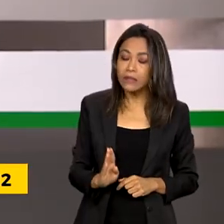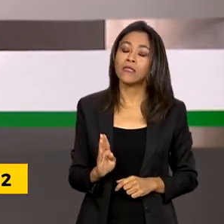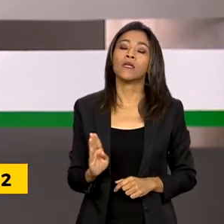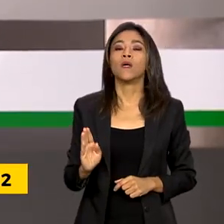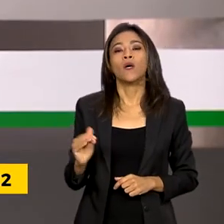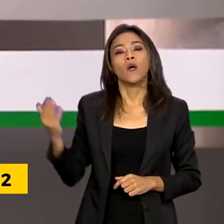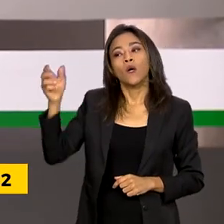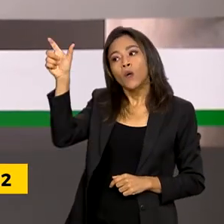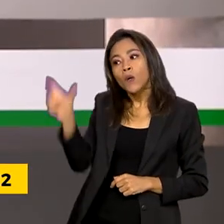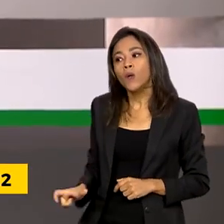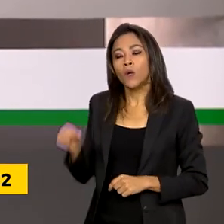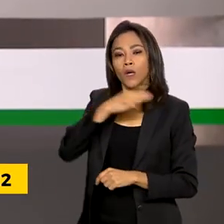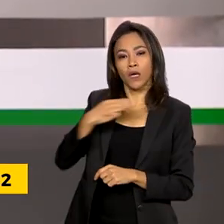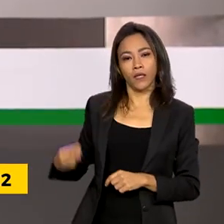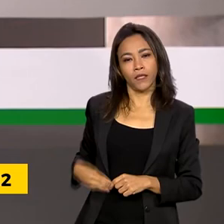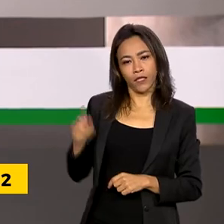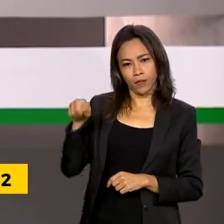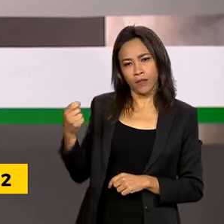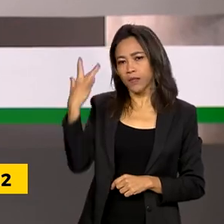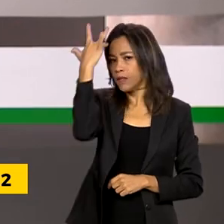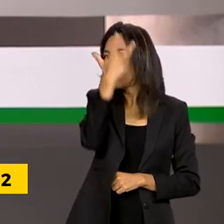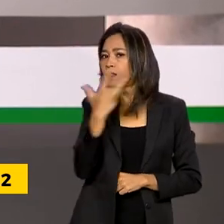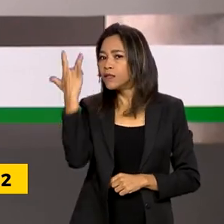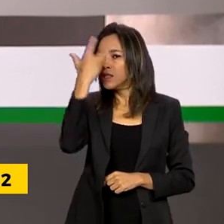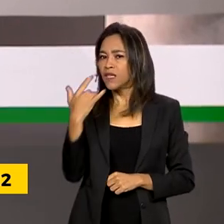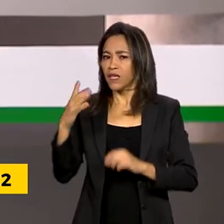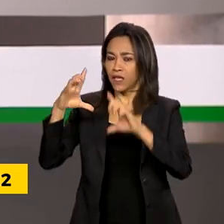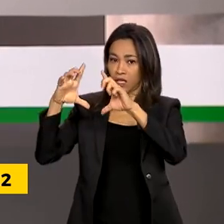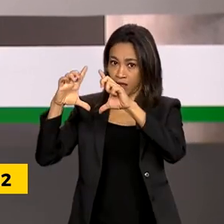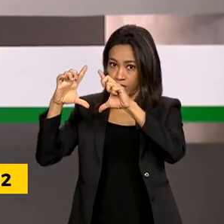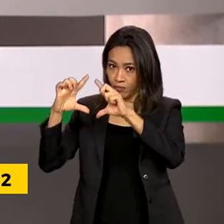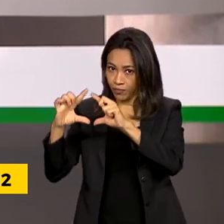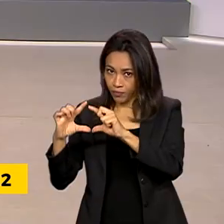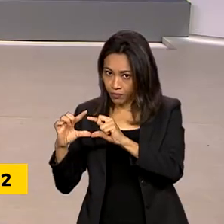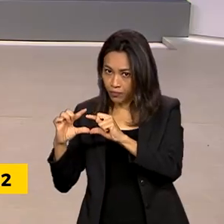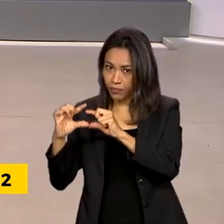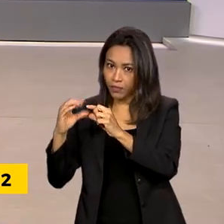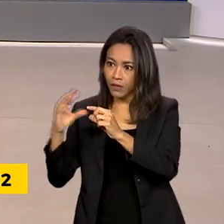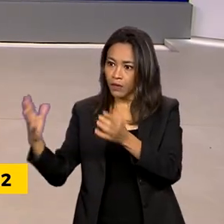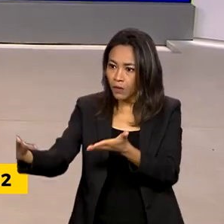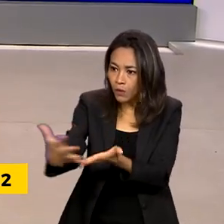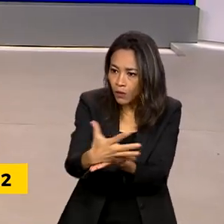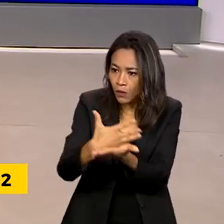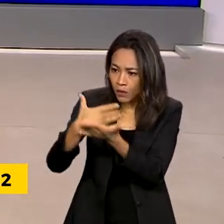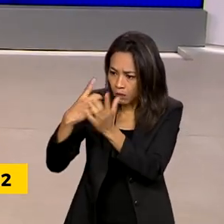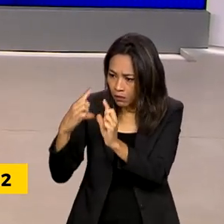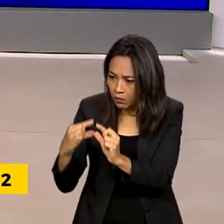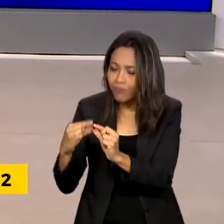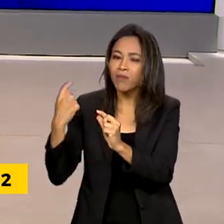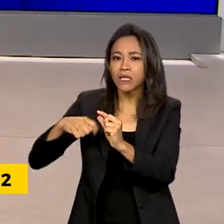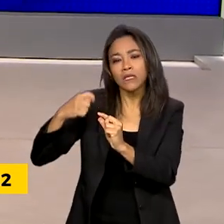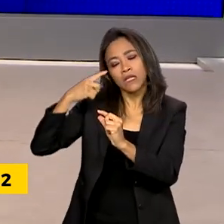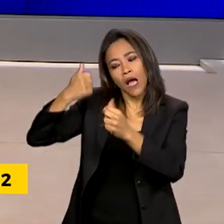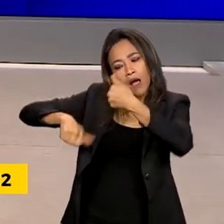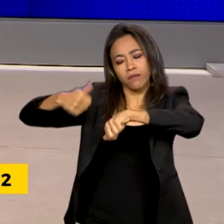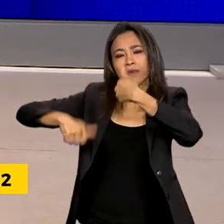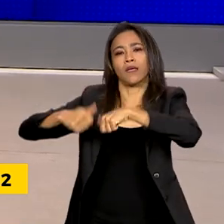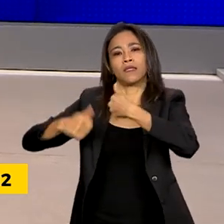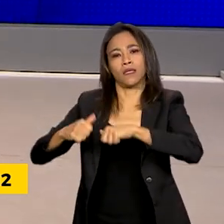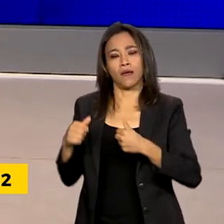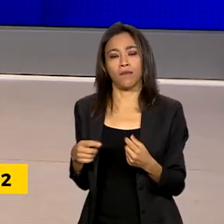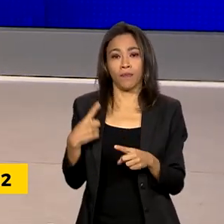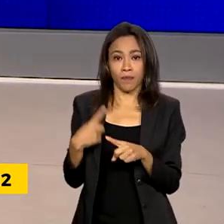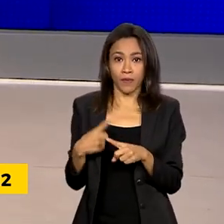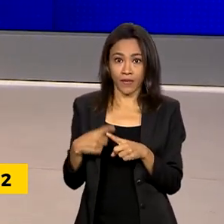da Fazenda defendeu que a perda de arrecadação tem de ser revisada. Segundo o ministro Fernando Haddad, a isenção